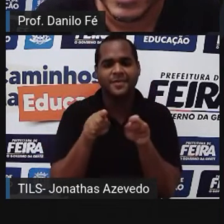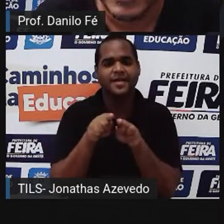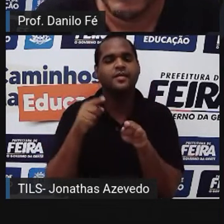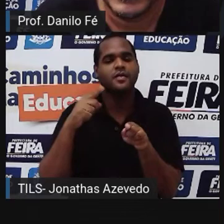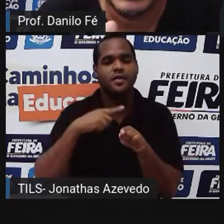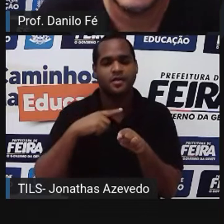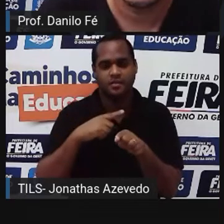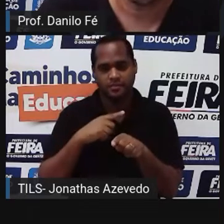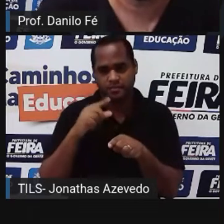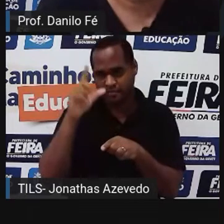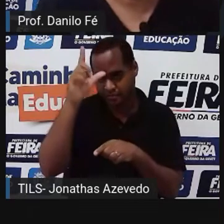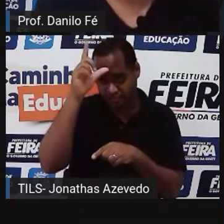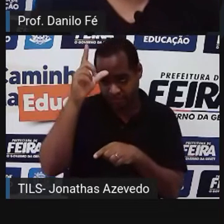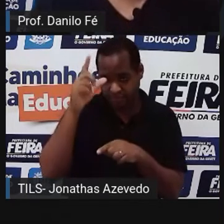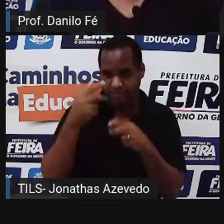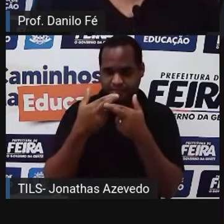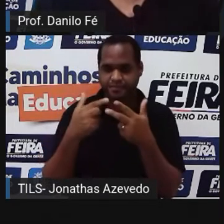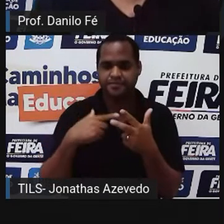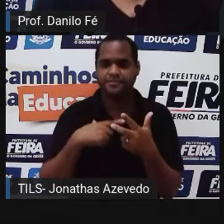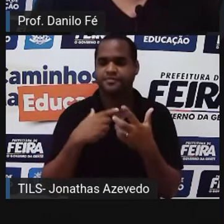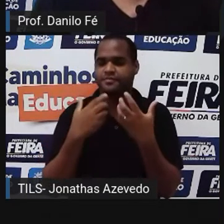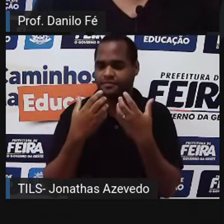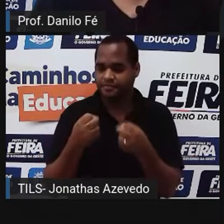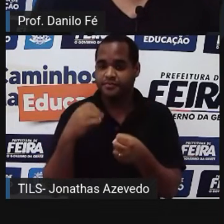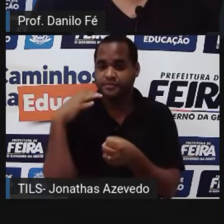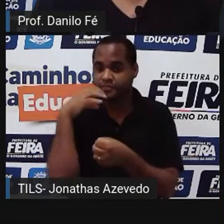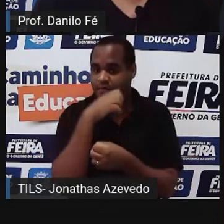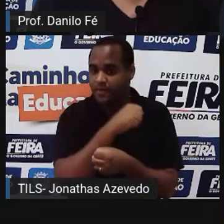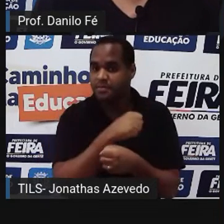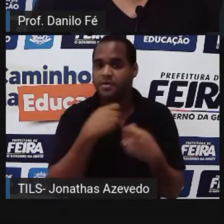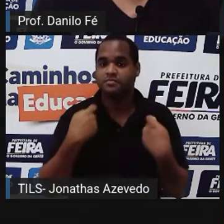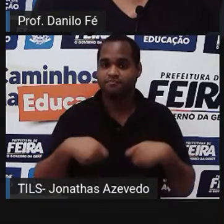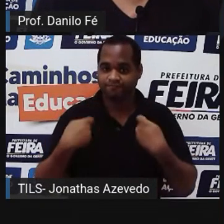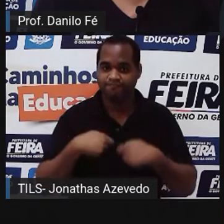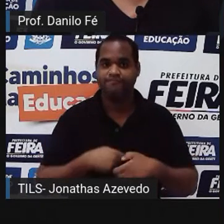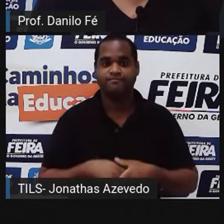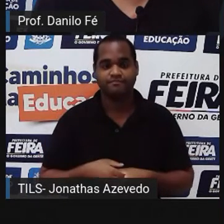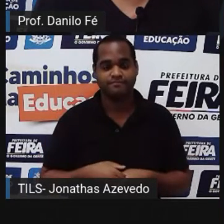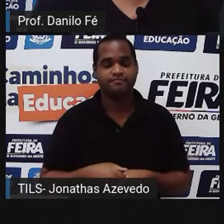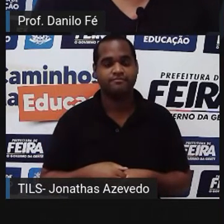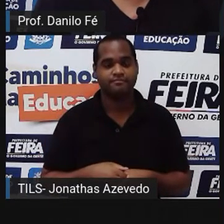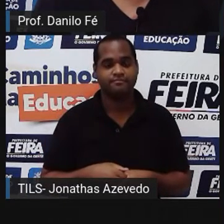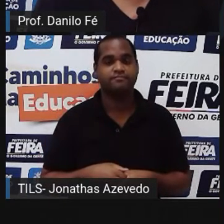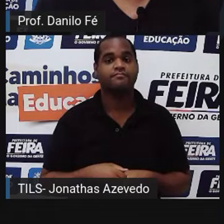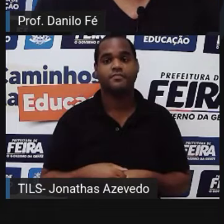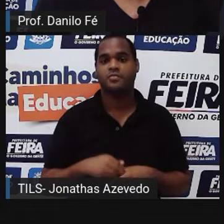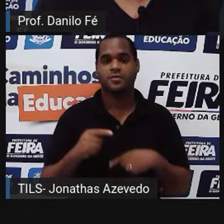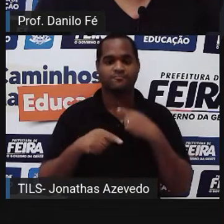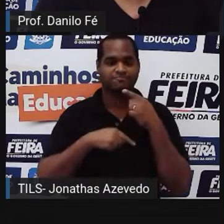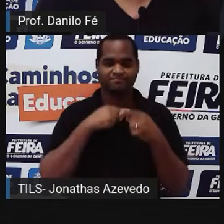guerra, precisava vencer a guerra rápido. E ela não